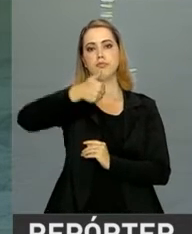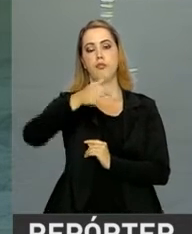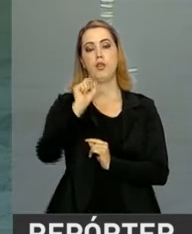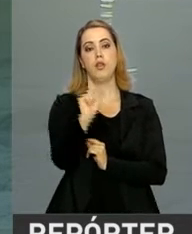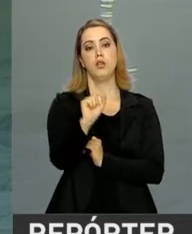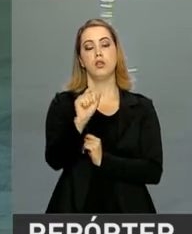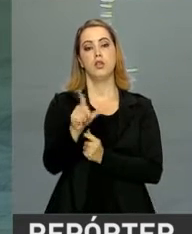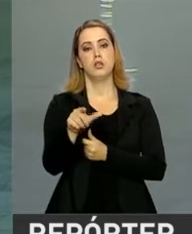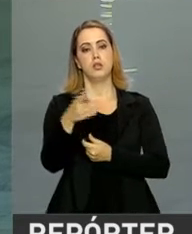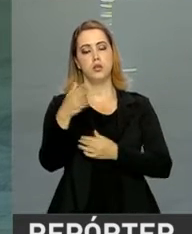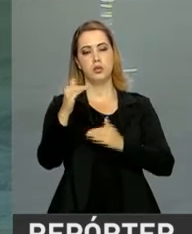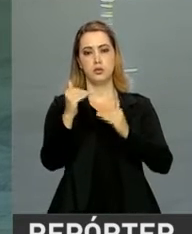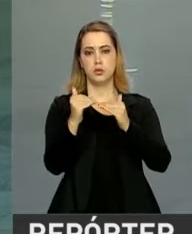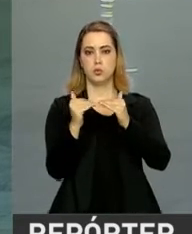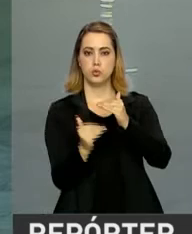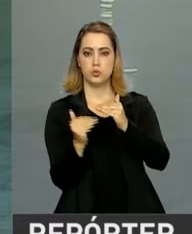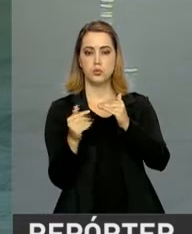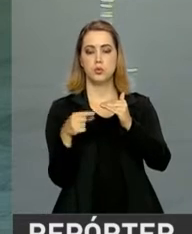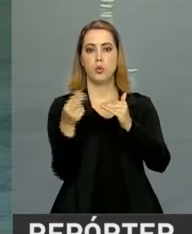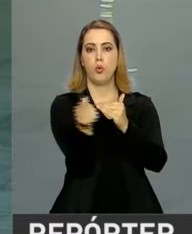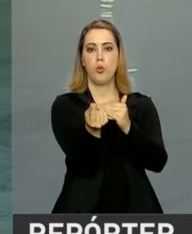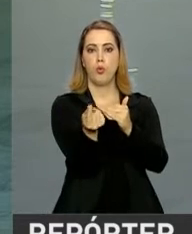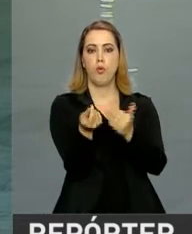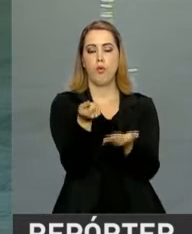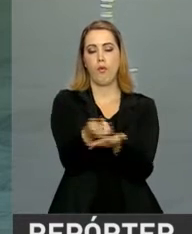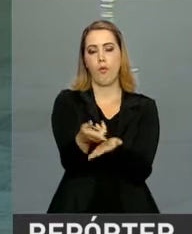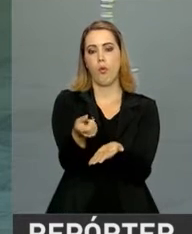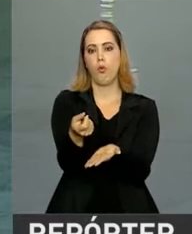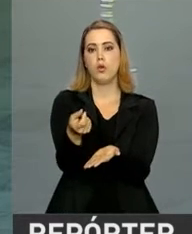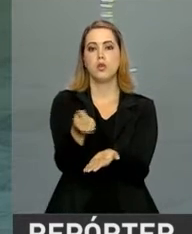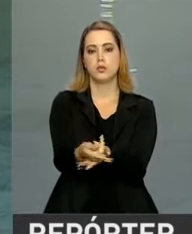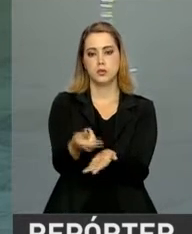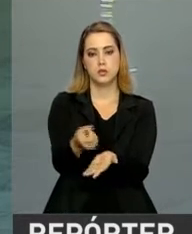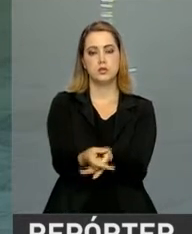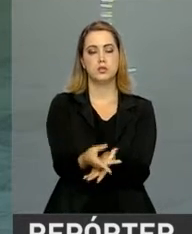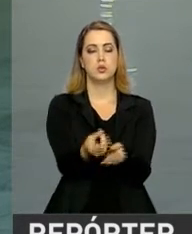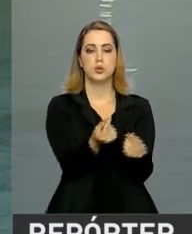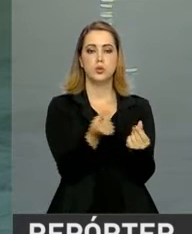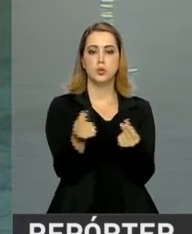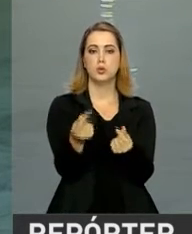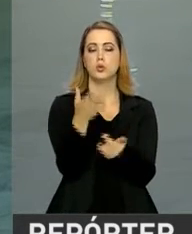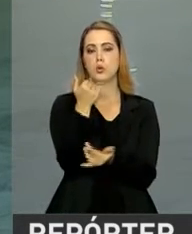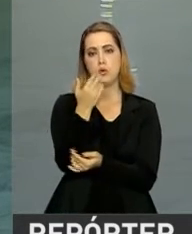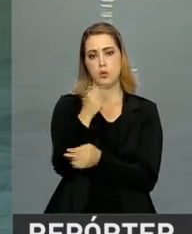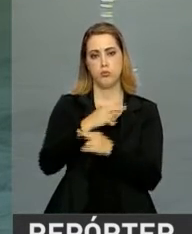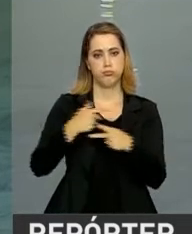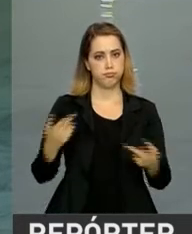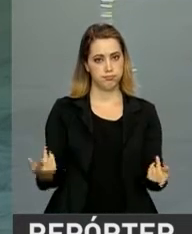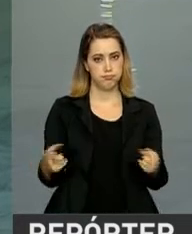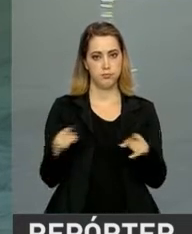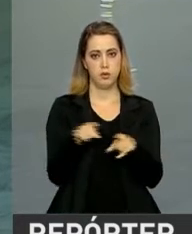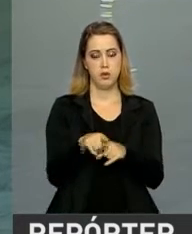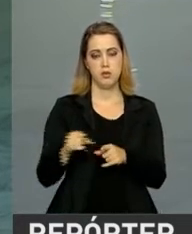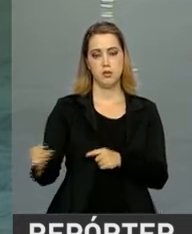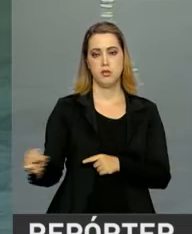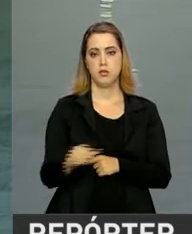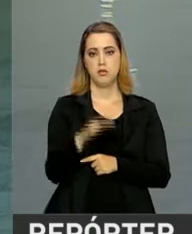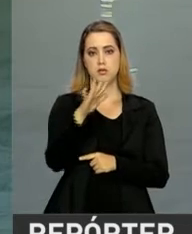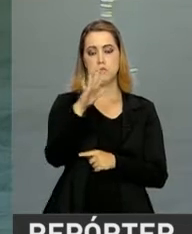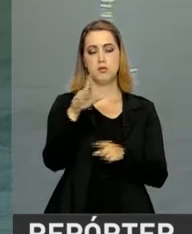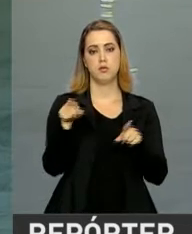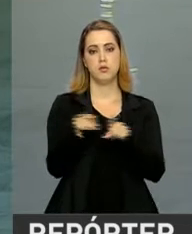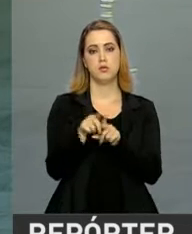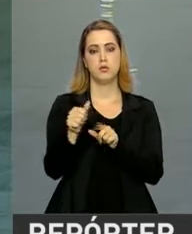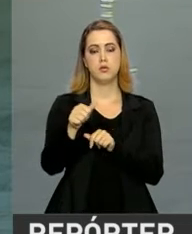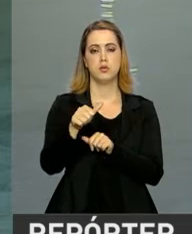recente revelação da alta dos preços dos alimentos e também a tendência de que os índices inflacionários faça